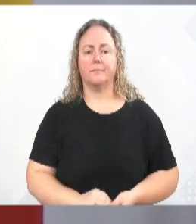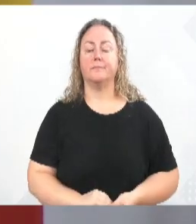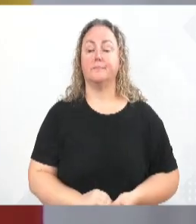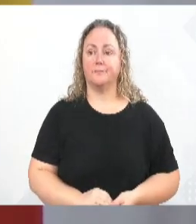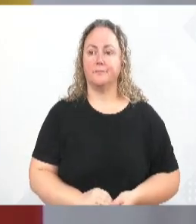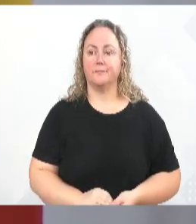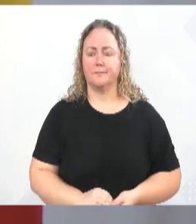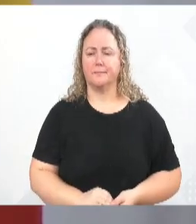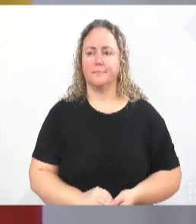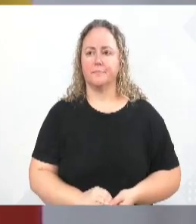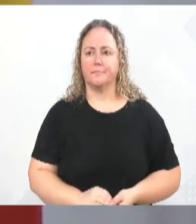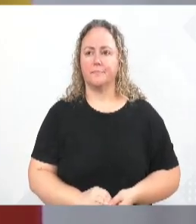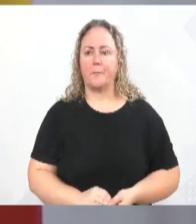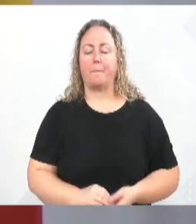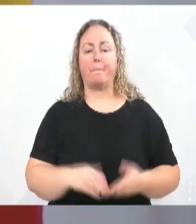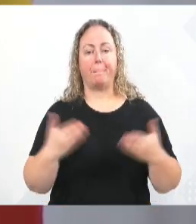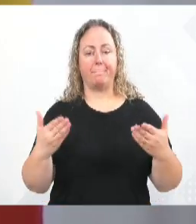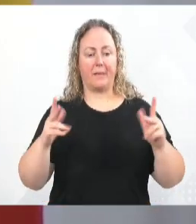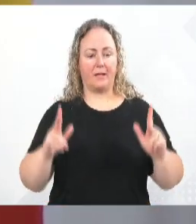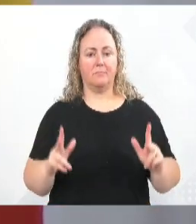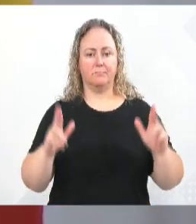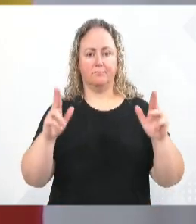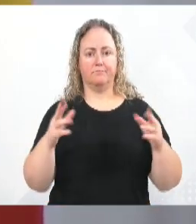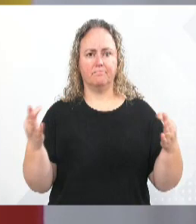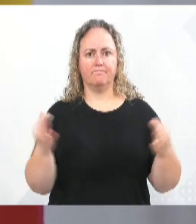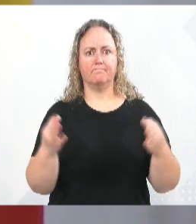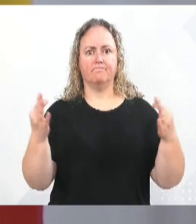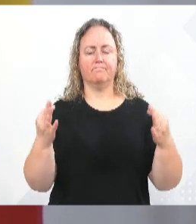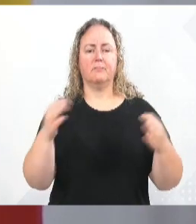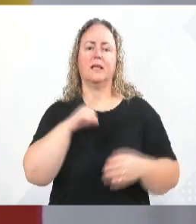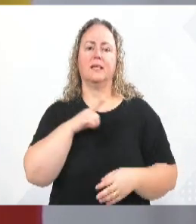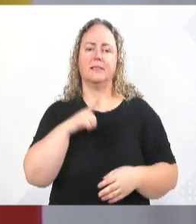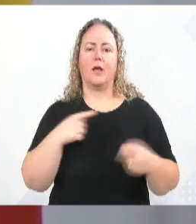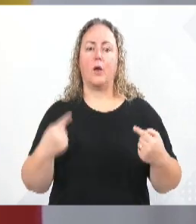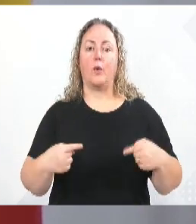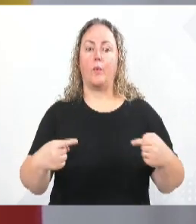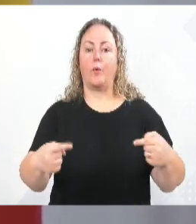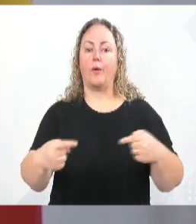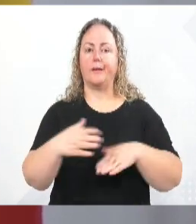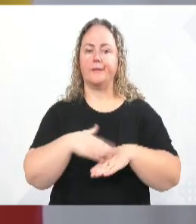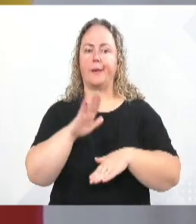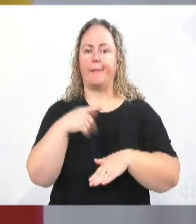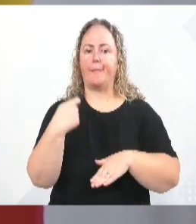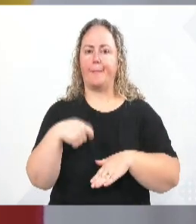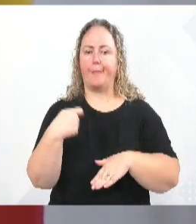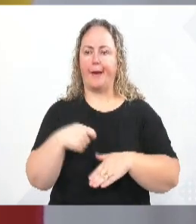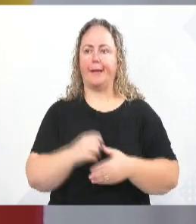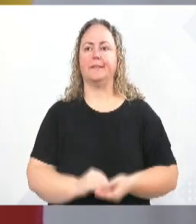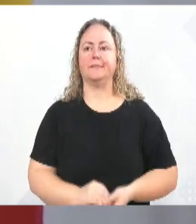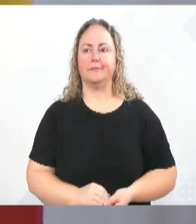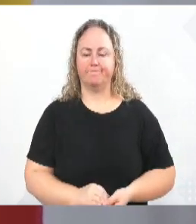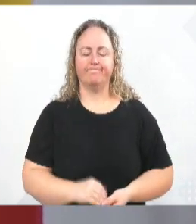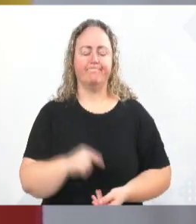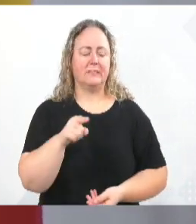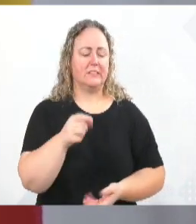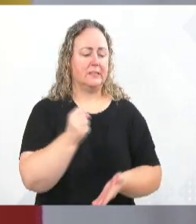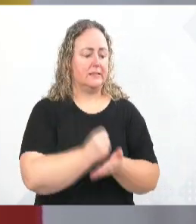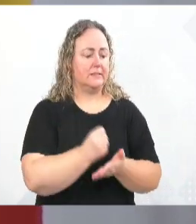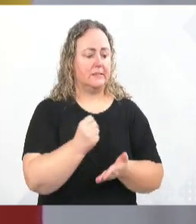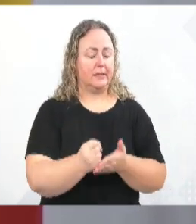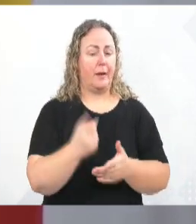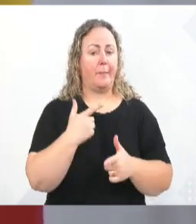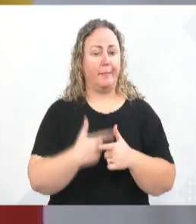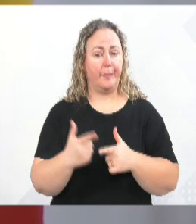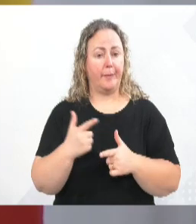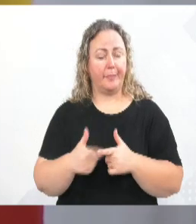No cenário ideal, teríamos um pouco mais de concorrência, no mínimo, aqui em Blumenau. Reconheço que esse contrato é problemático, é um contrato